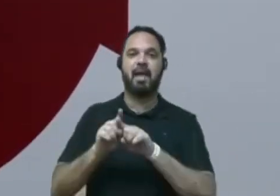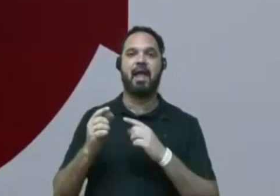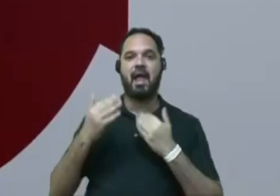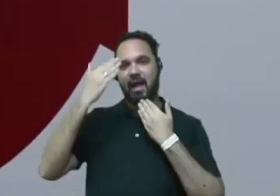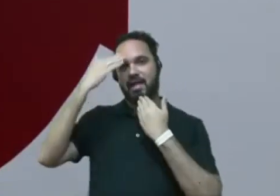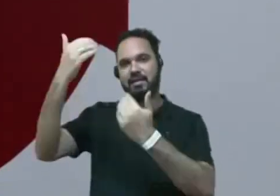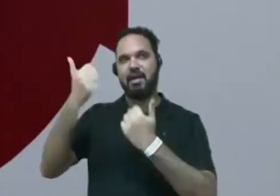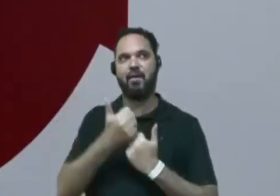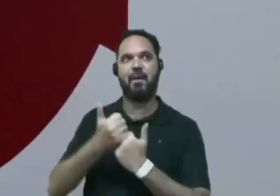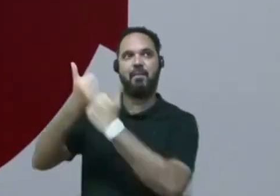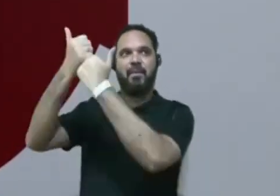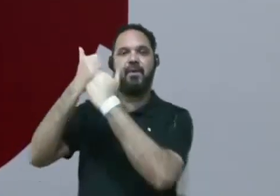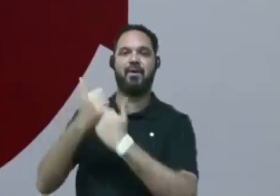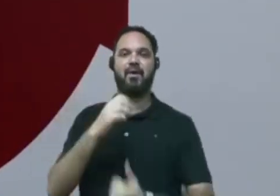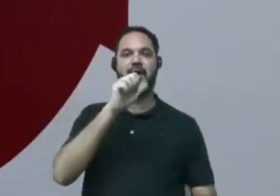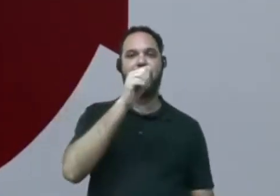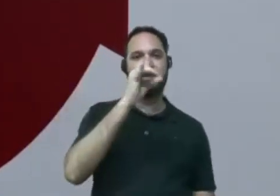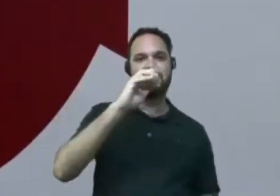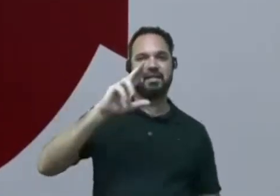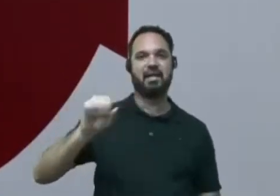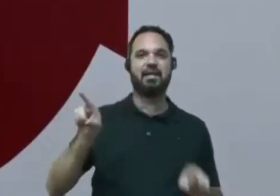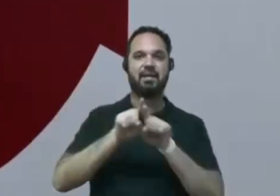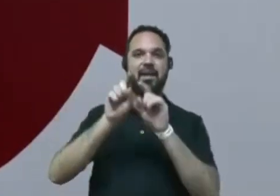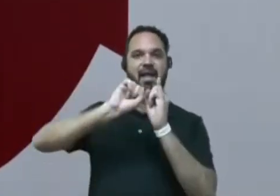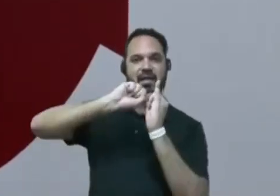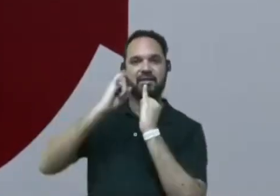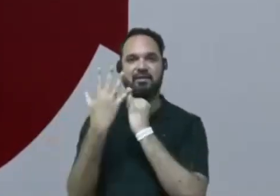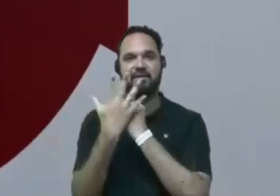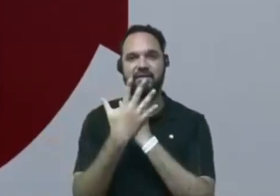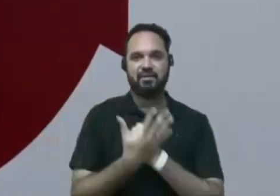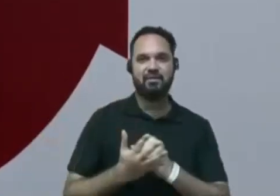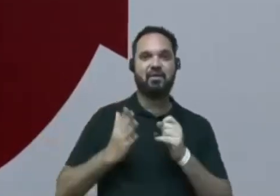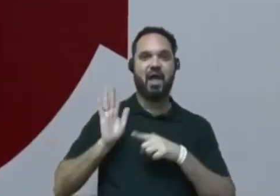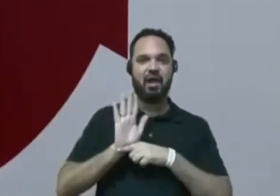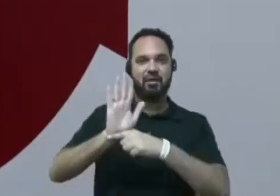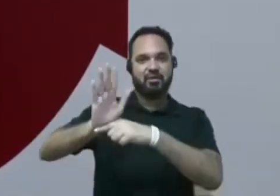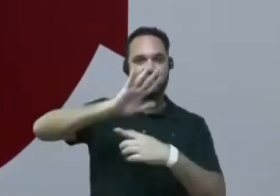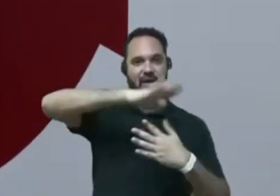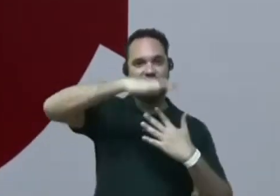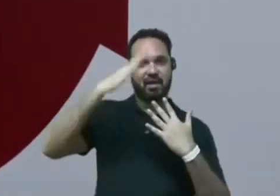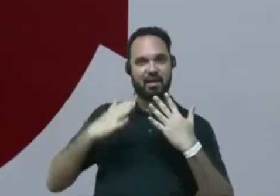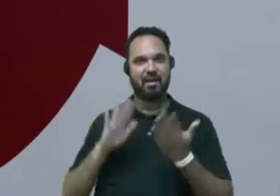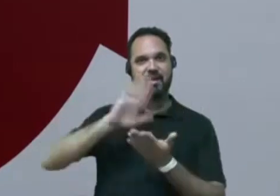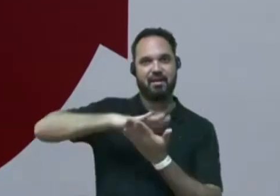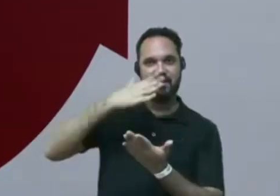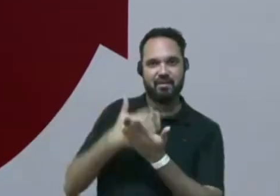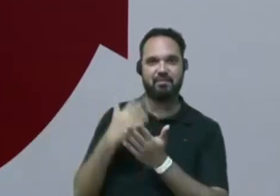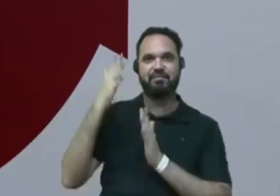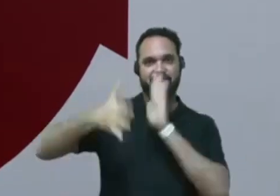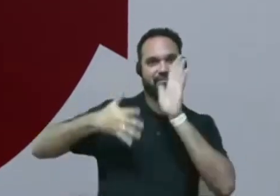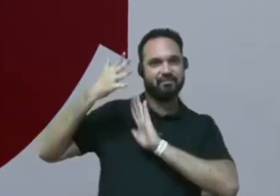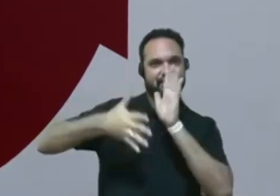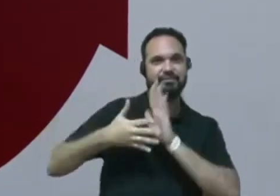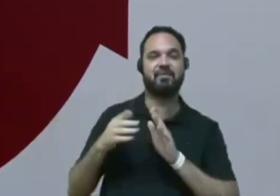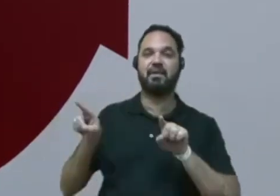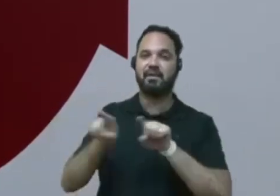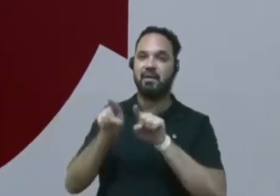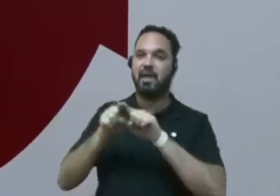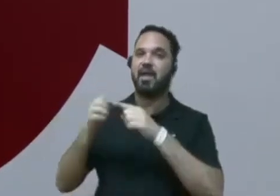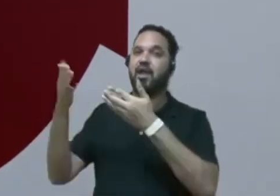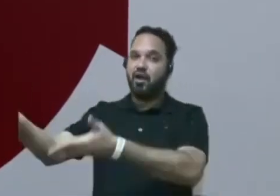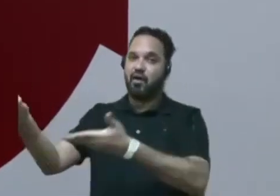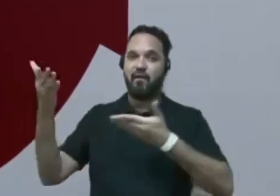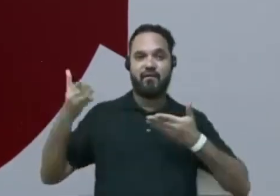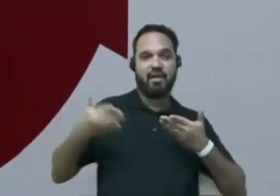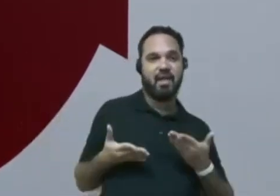circ do ciesp e ao Instituto incluído que fez a transmissão com a linguagem de sinais quero também aproveitar para convidar os